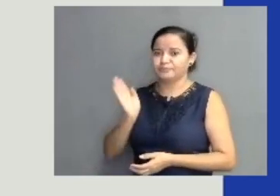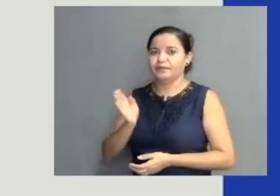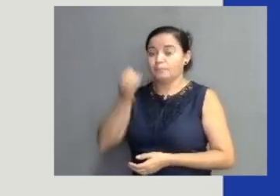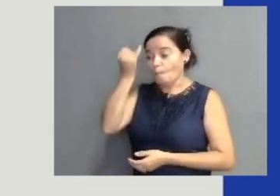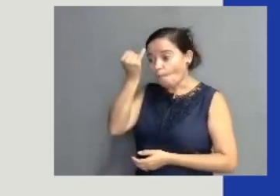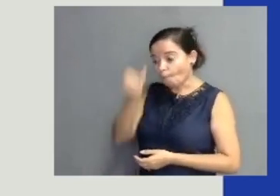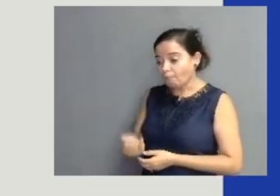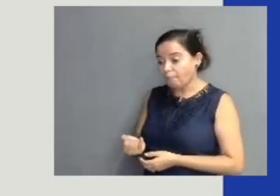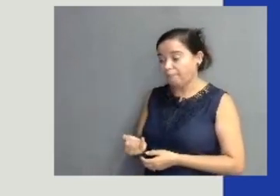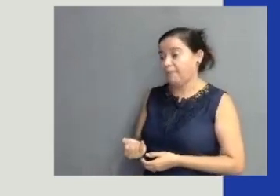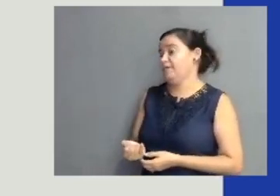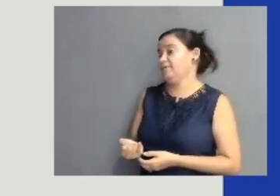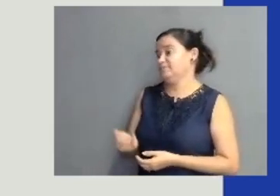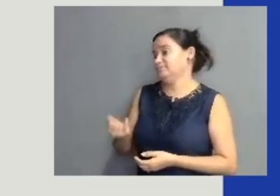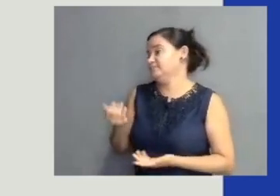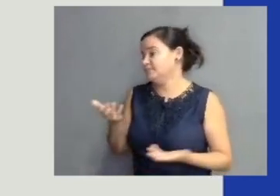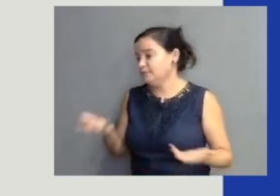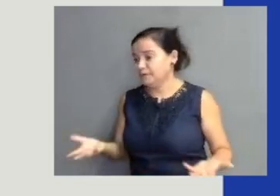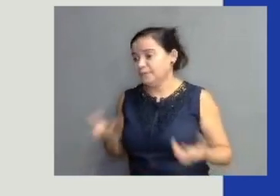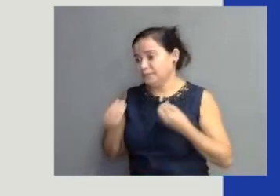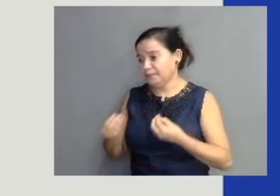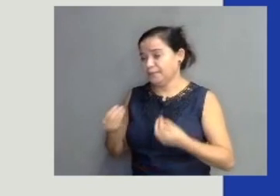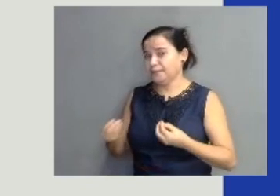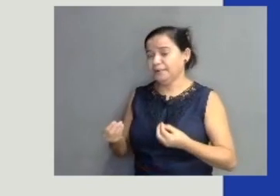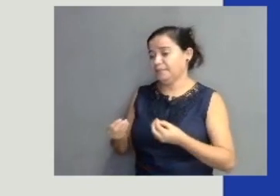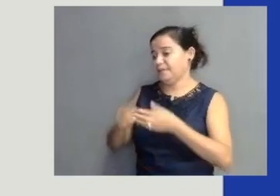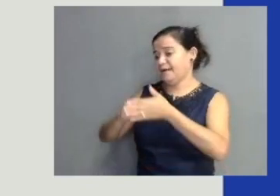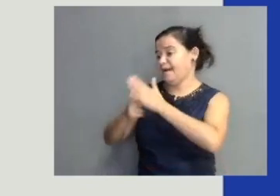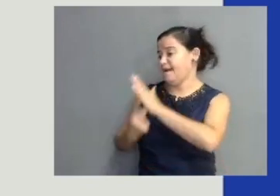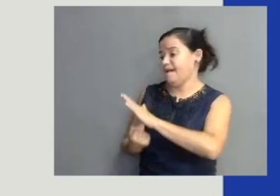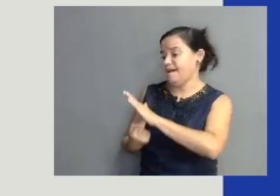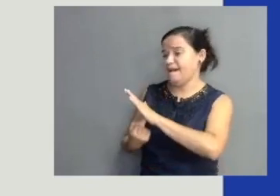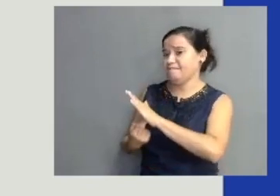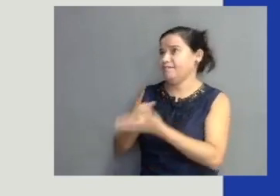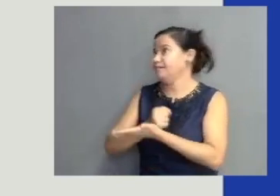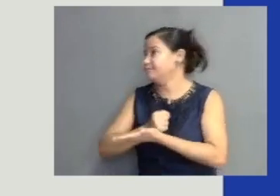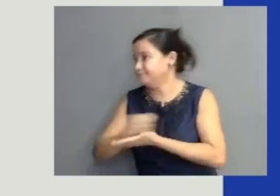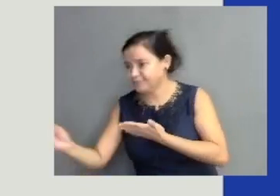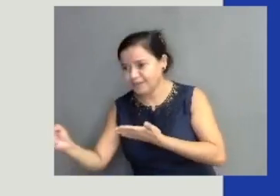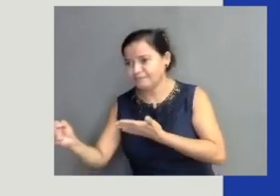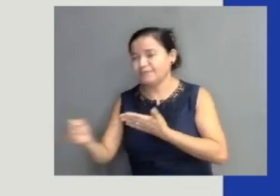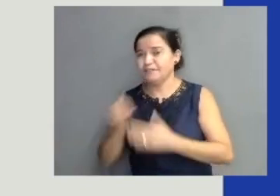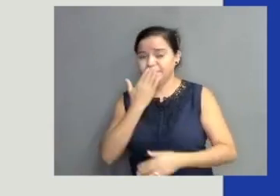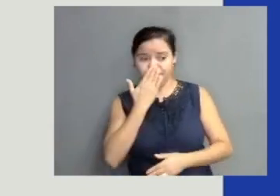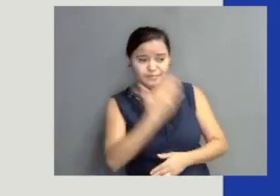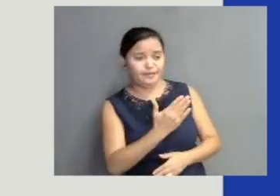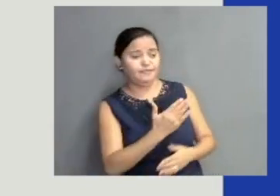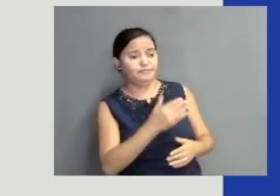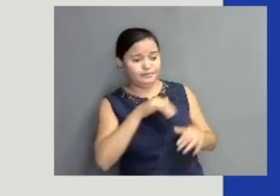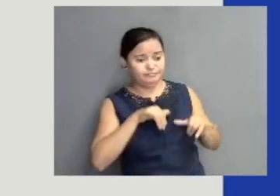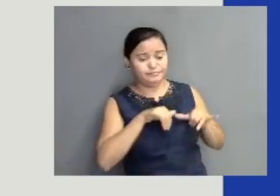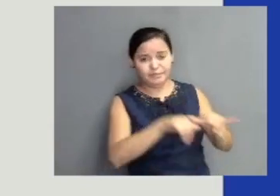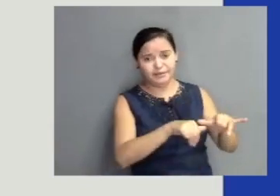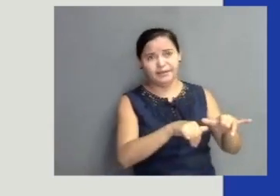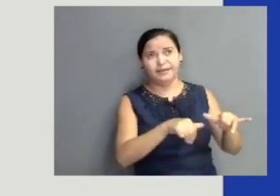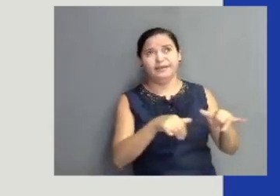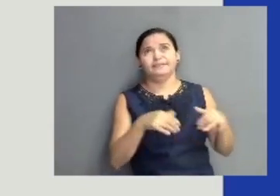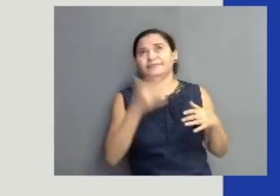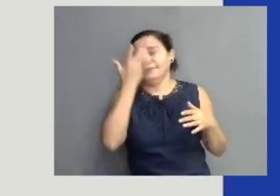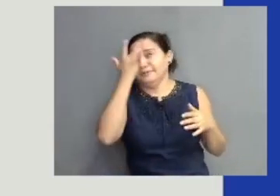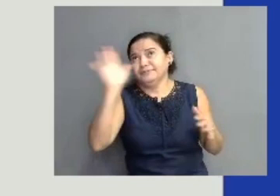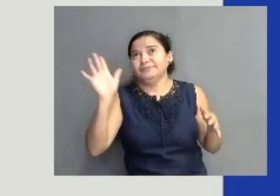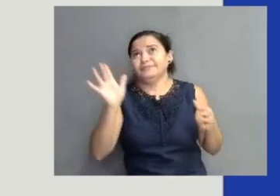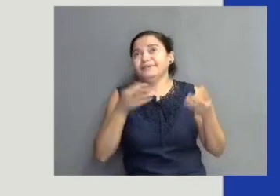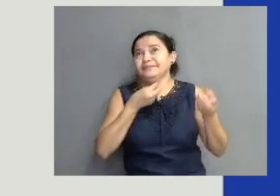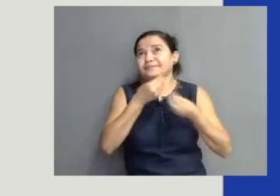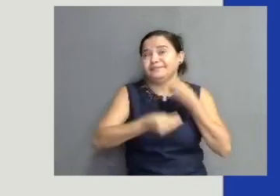só a desgraça, quando vê que a feira passa, vai para frente do mercado. O endereço ao danado, eu não sei quem diabo